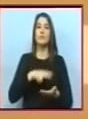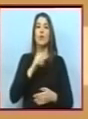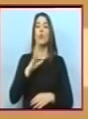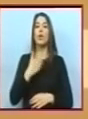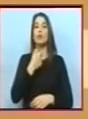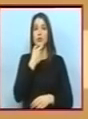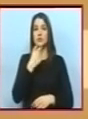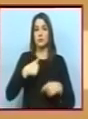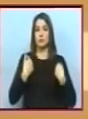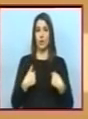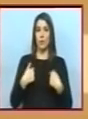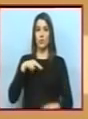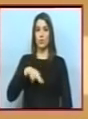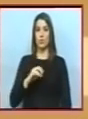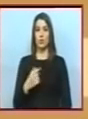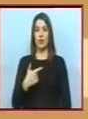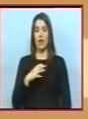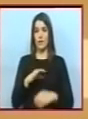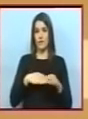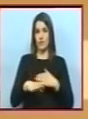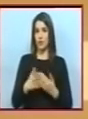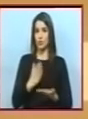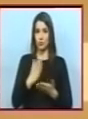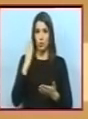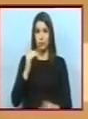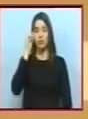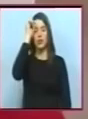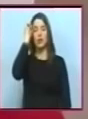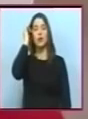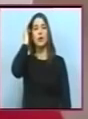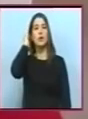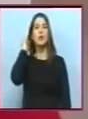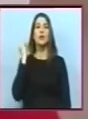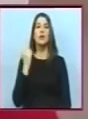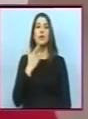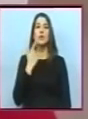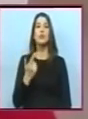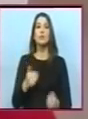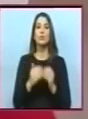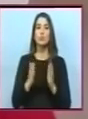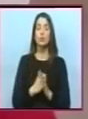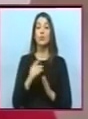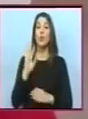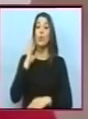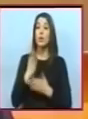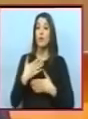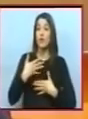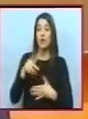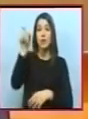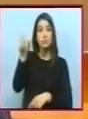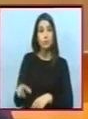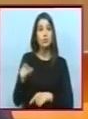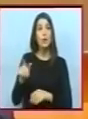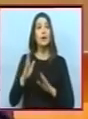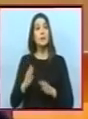intervenção notarial, e portanto isso significa isto, que todas as disposições da última vontade têm ainda que